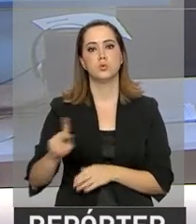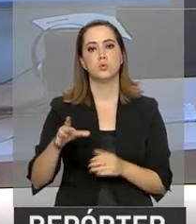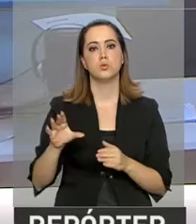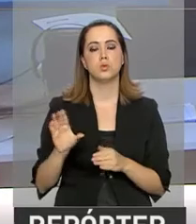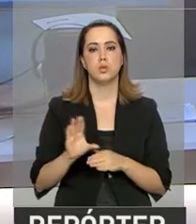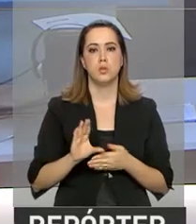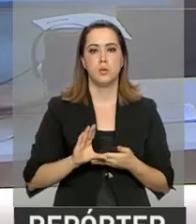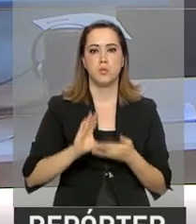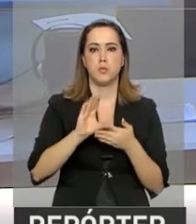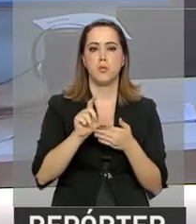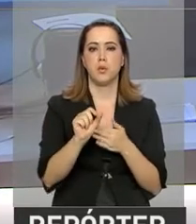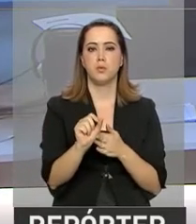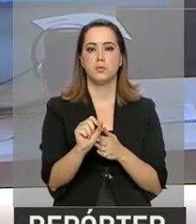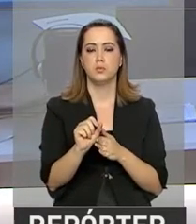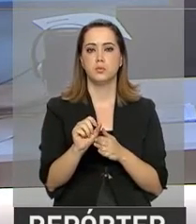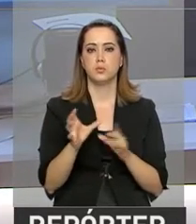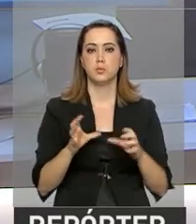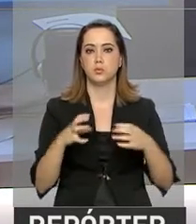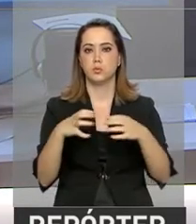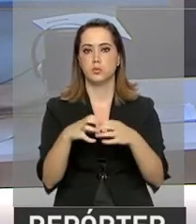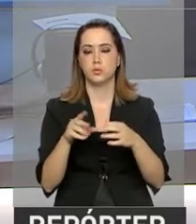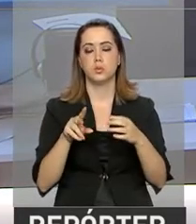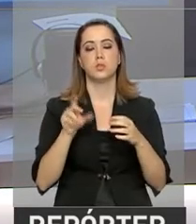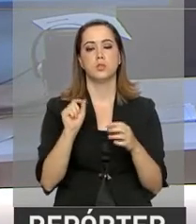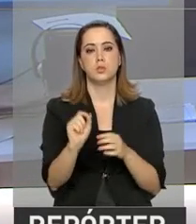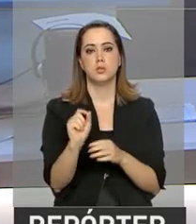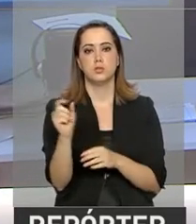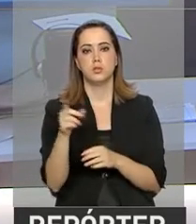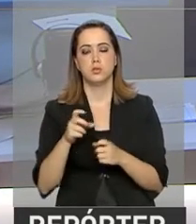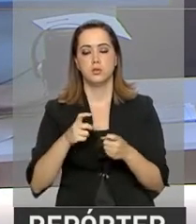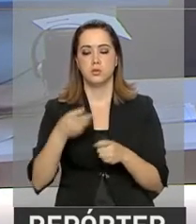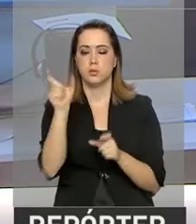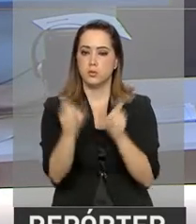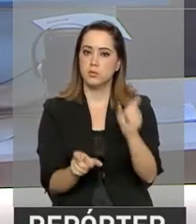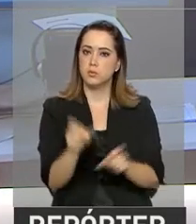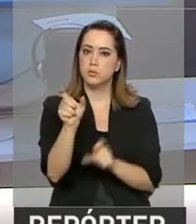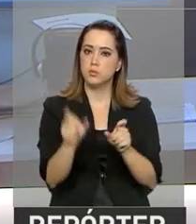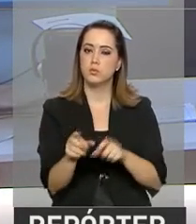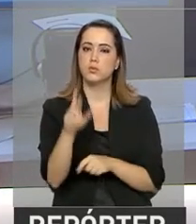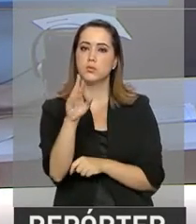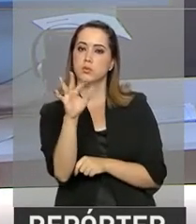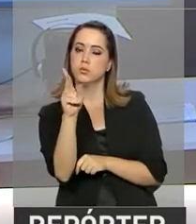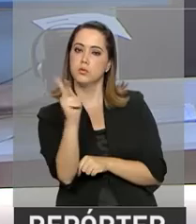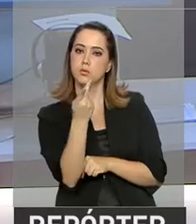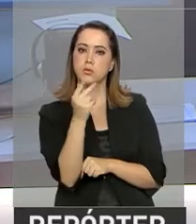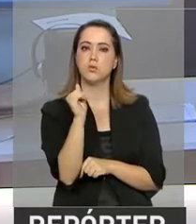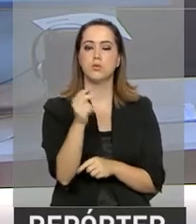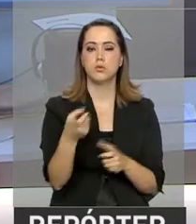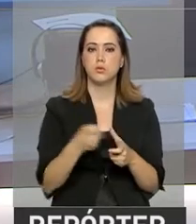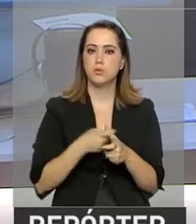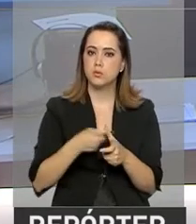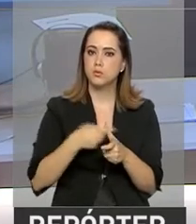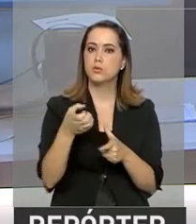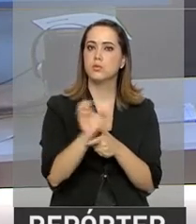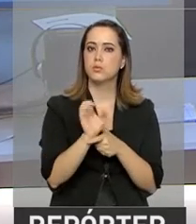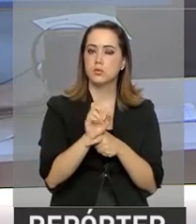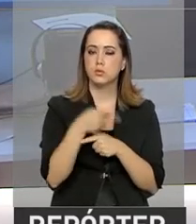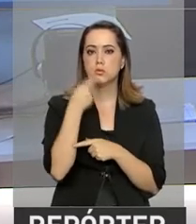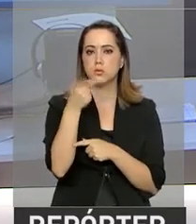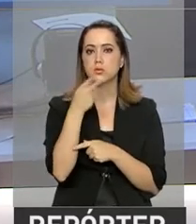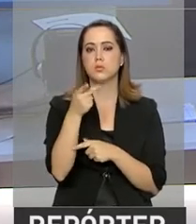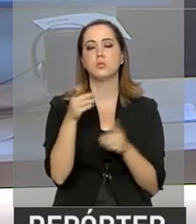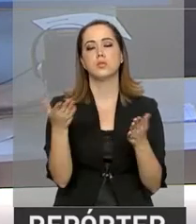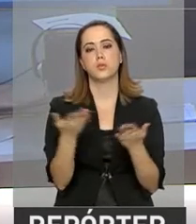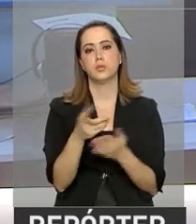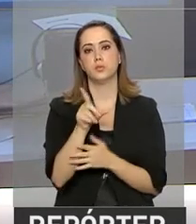brasileira de recursos humanos ele falou com jornalistas sobre a renegociação das dívidas dos estados com a união leonardo meira